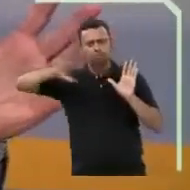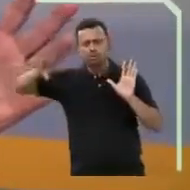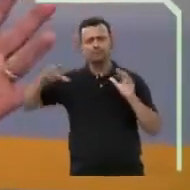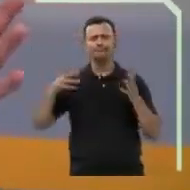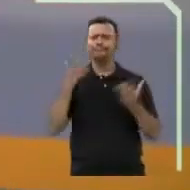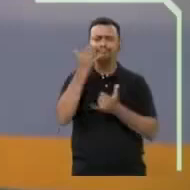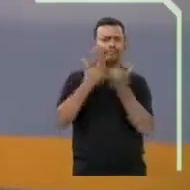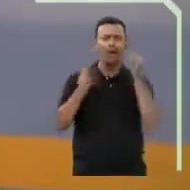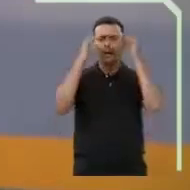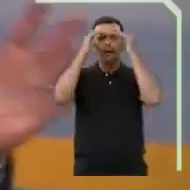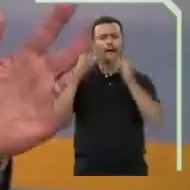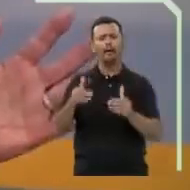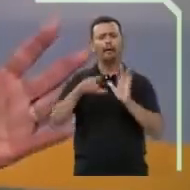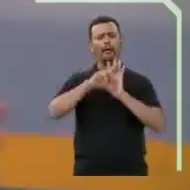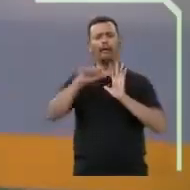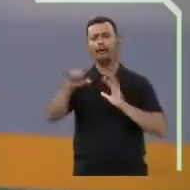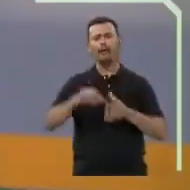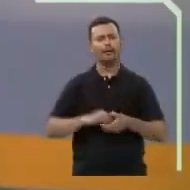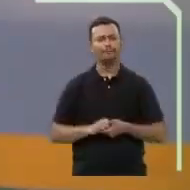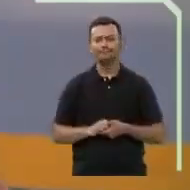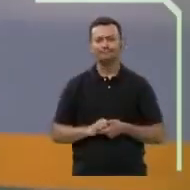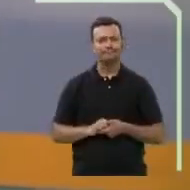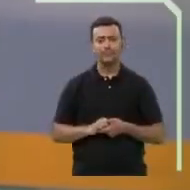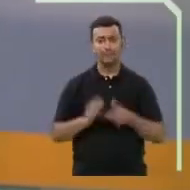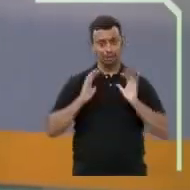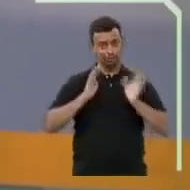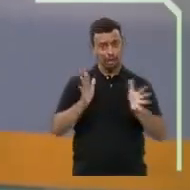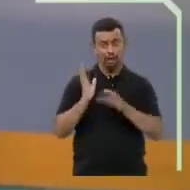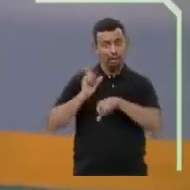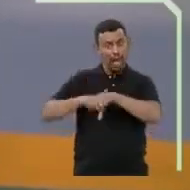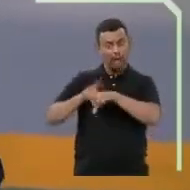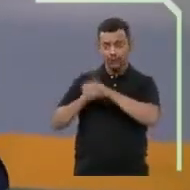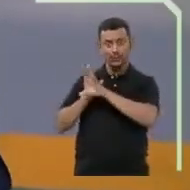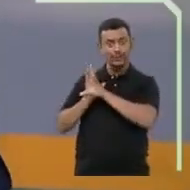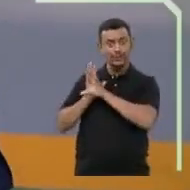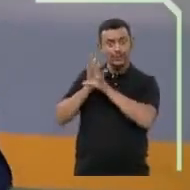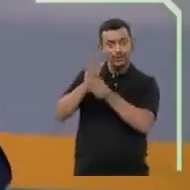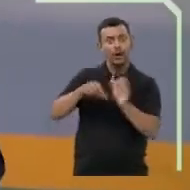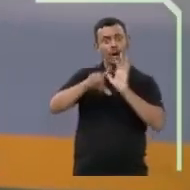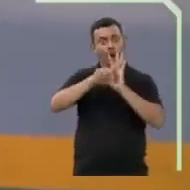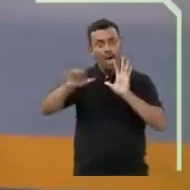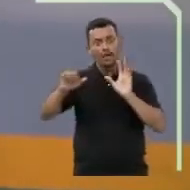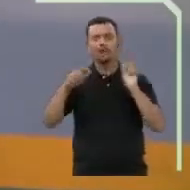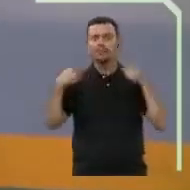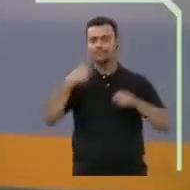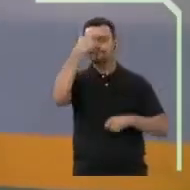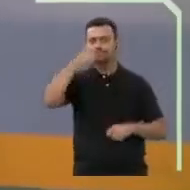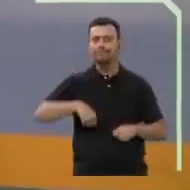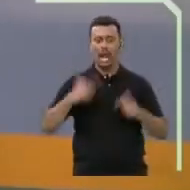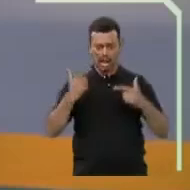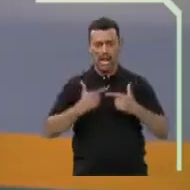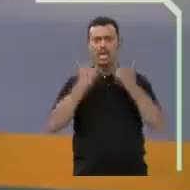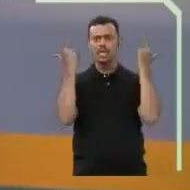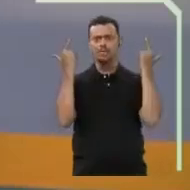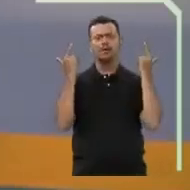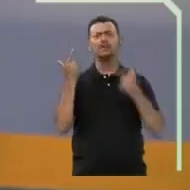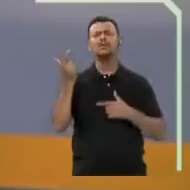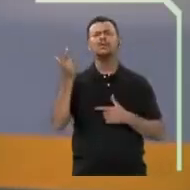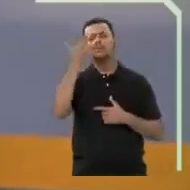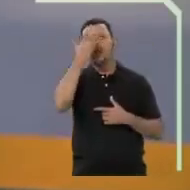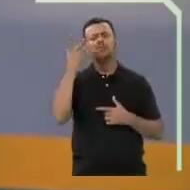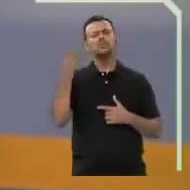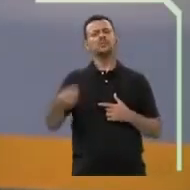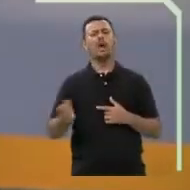lei, especialmente nos últimos tempos, a lei da ficha limpa. E, de outro lado, eu vejo